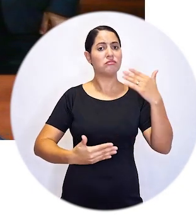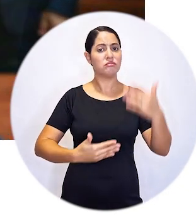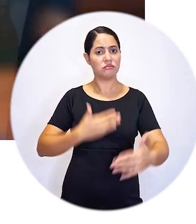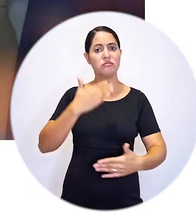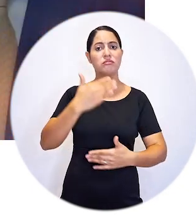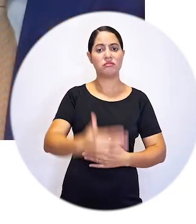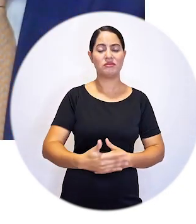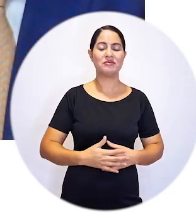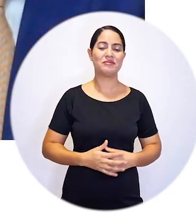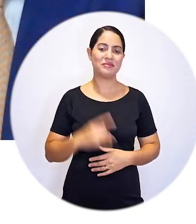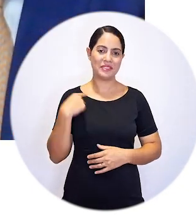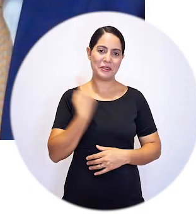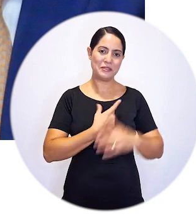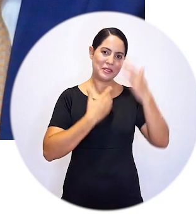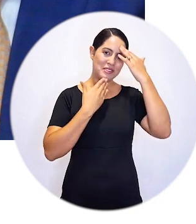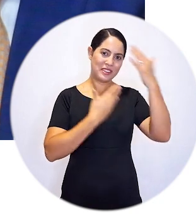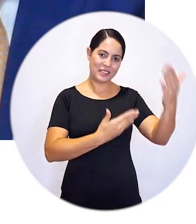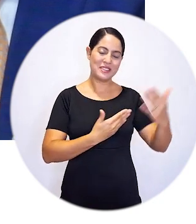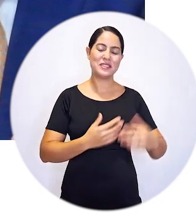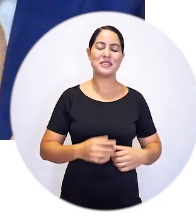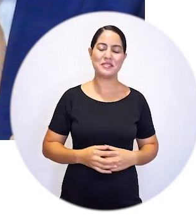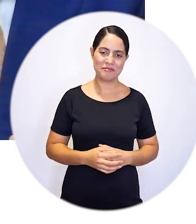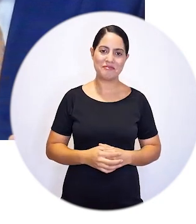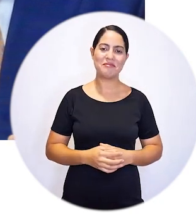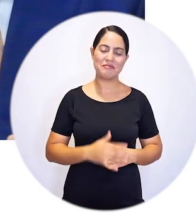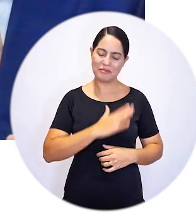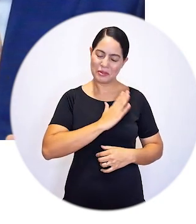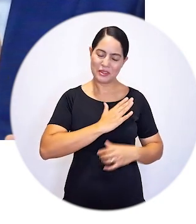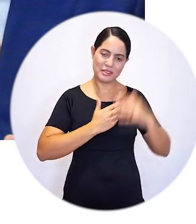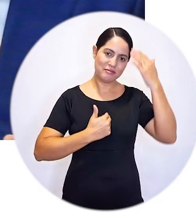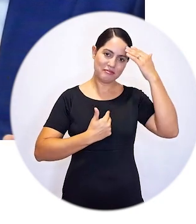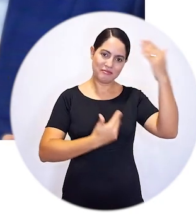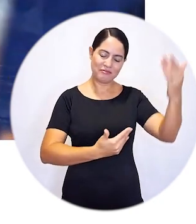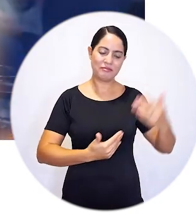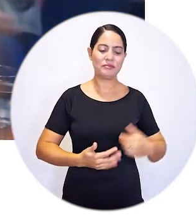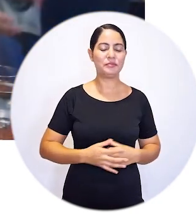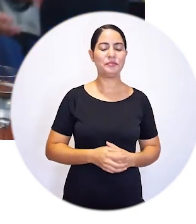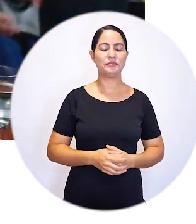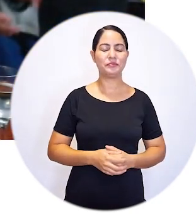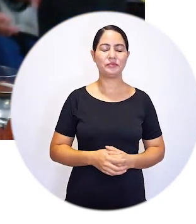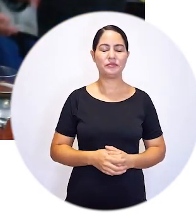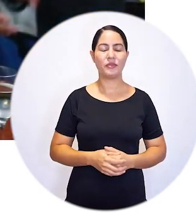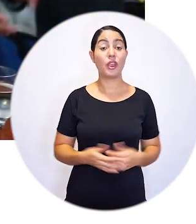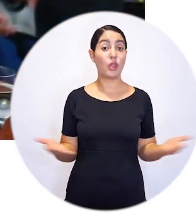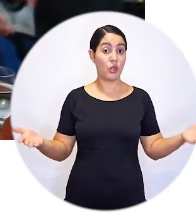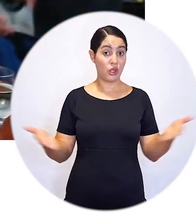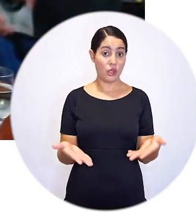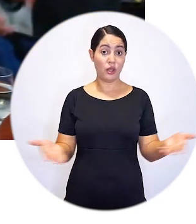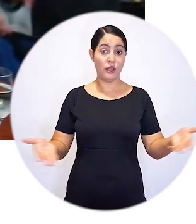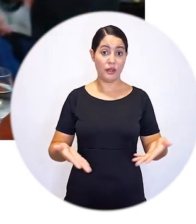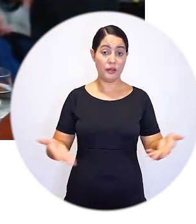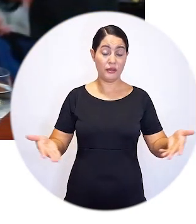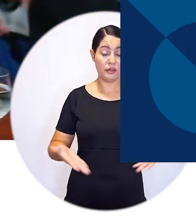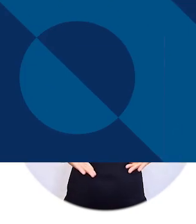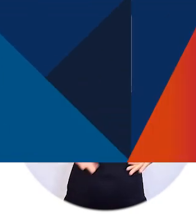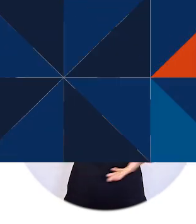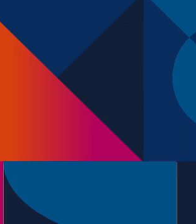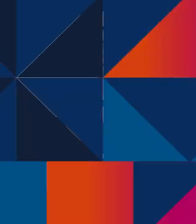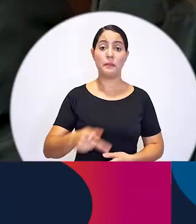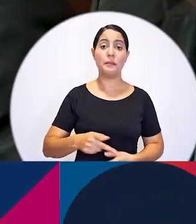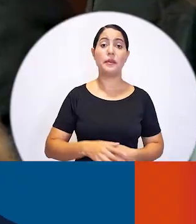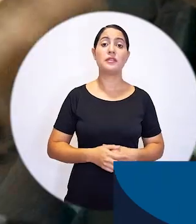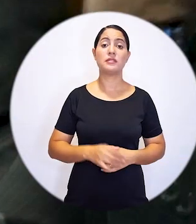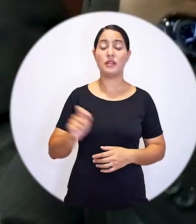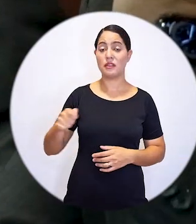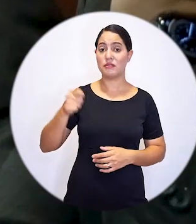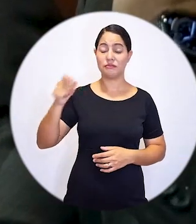muito grande, não só da Ordem, como também da advocacia brasileira. E é neste ato que nós lhe agradecemos. Muito obrigado de todo o meu coração. Hoje,